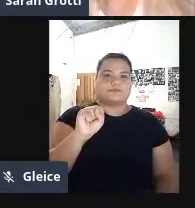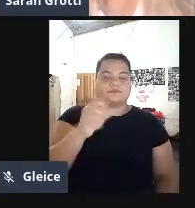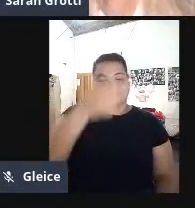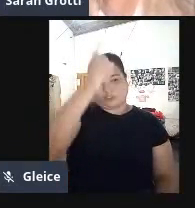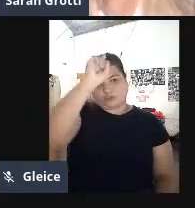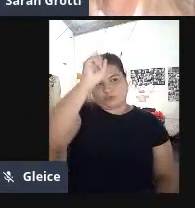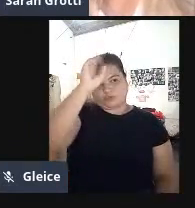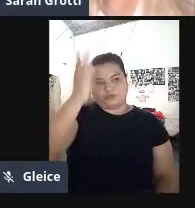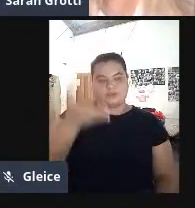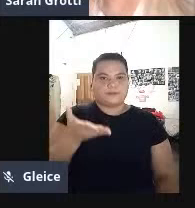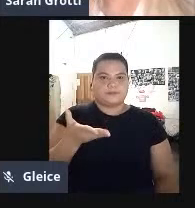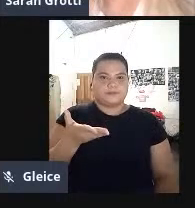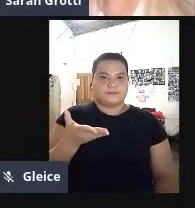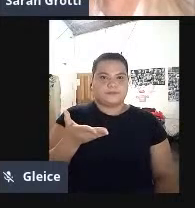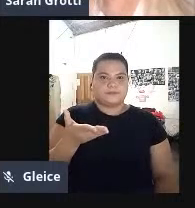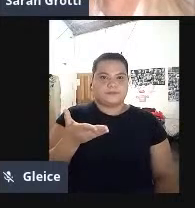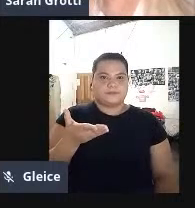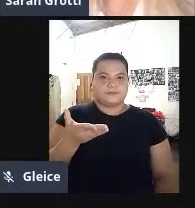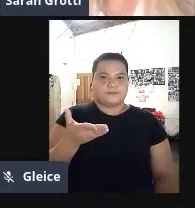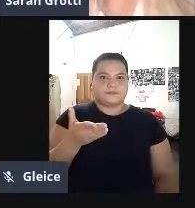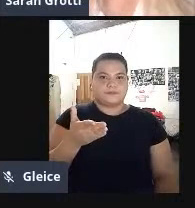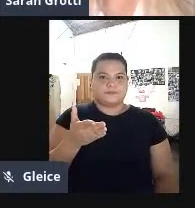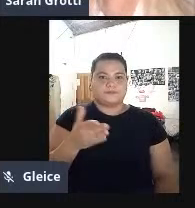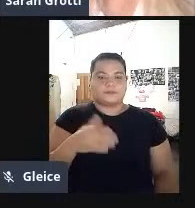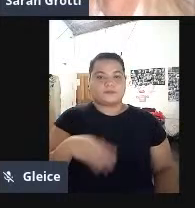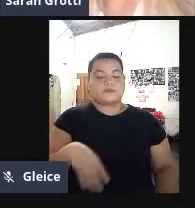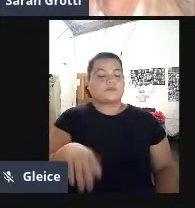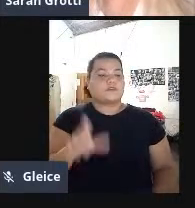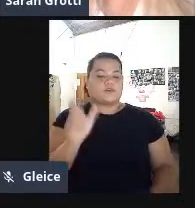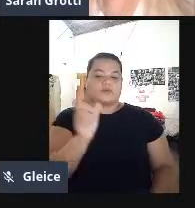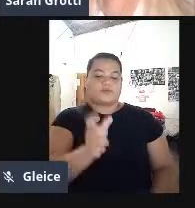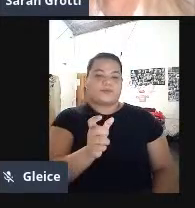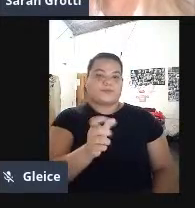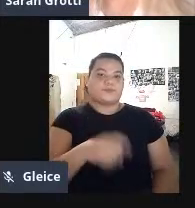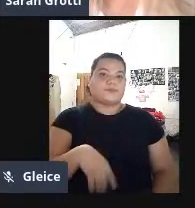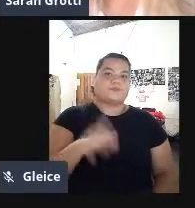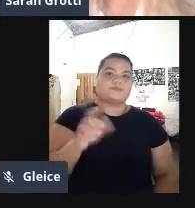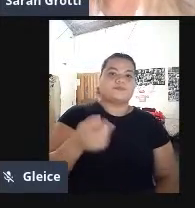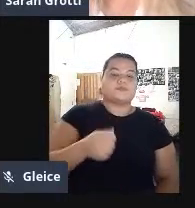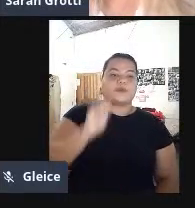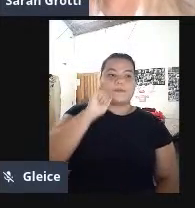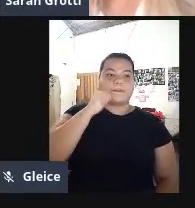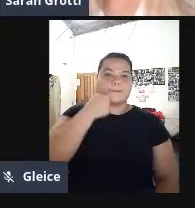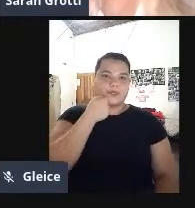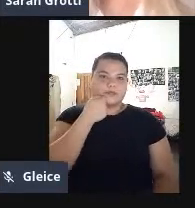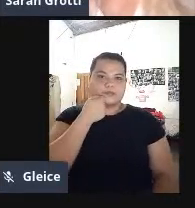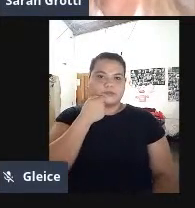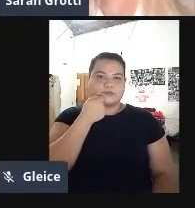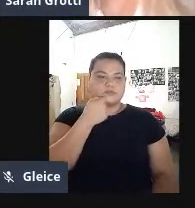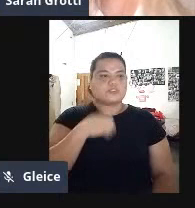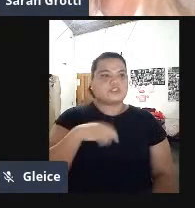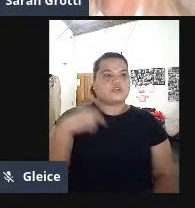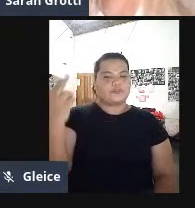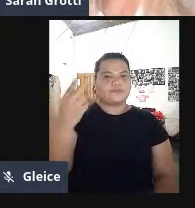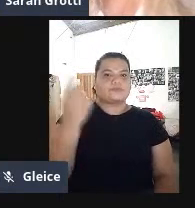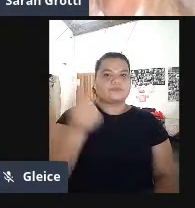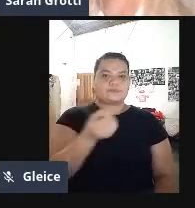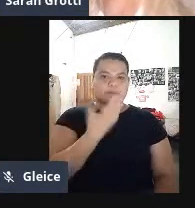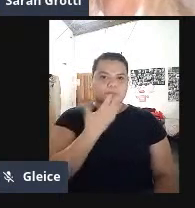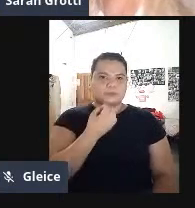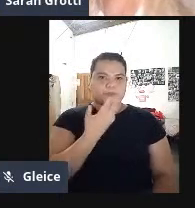uma fatia de pão integral ela consegue uma fonte, assim, legal de vitamina, de ferro,